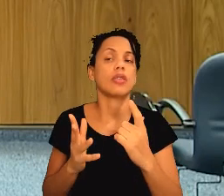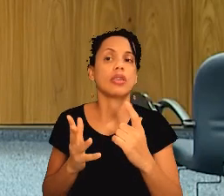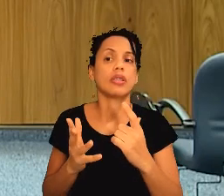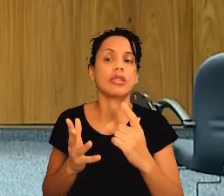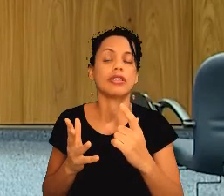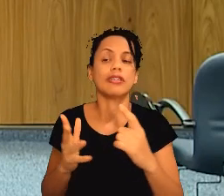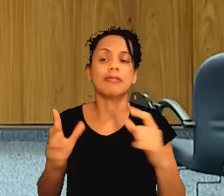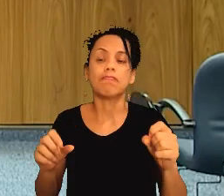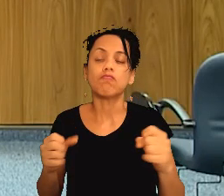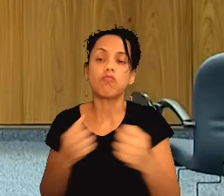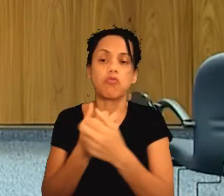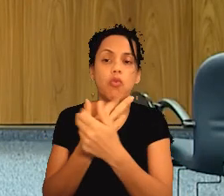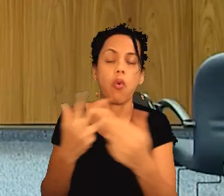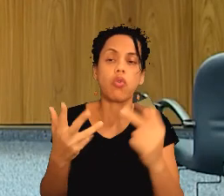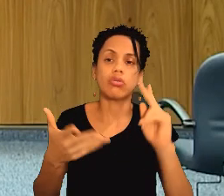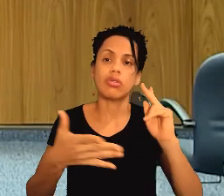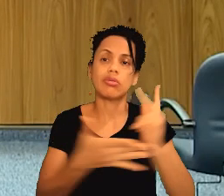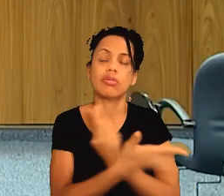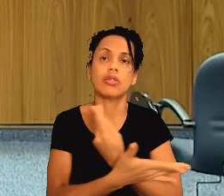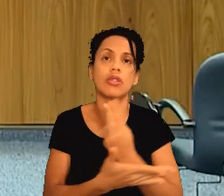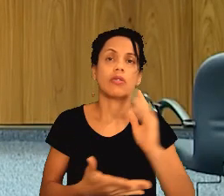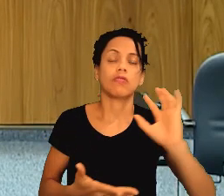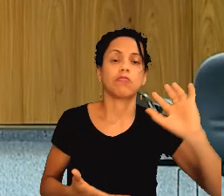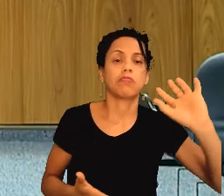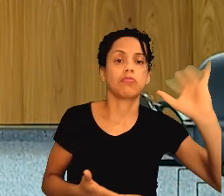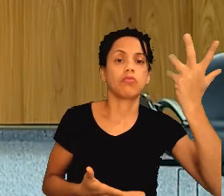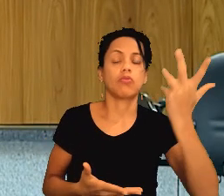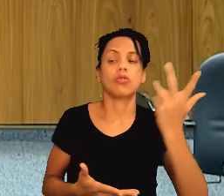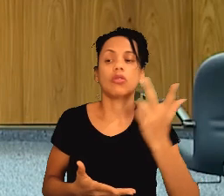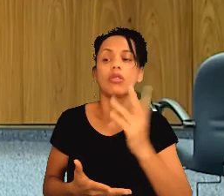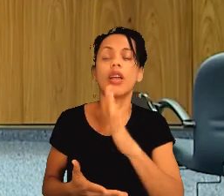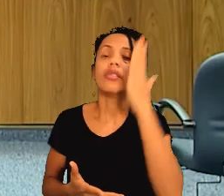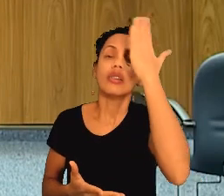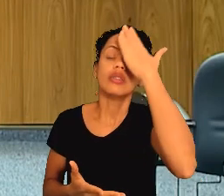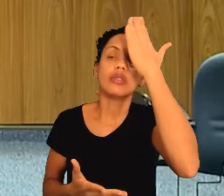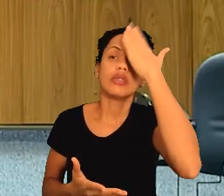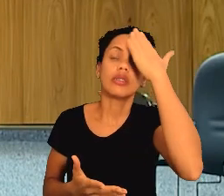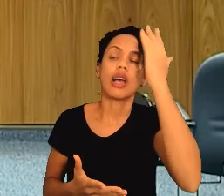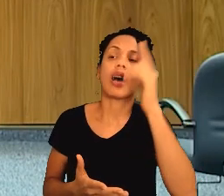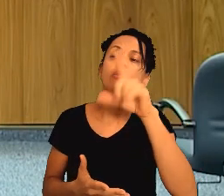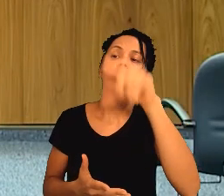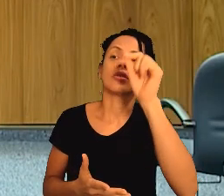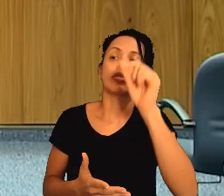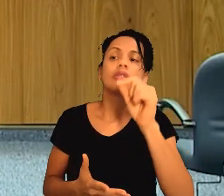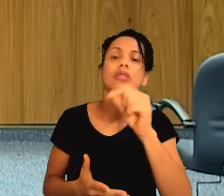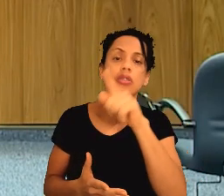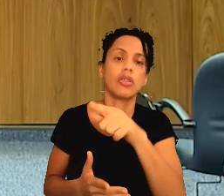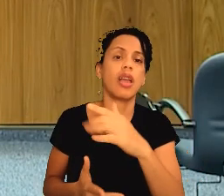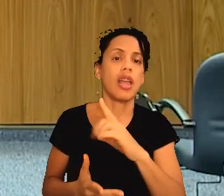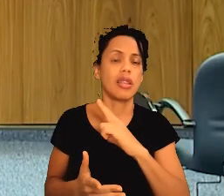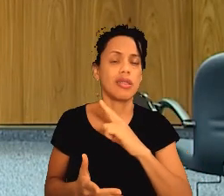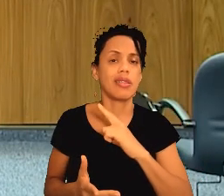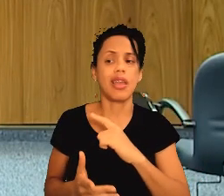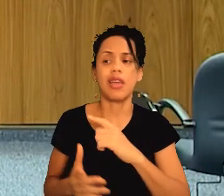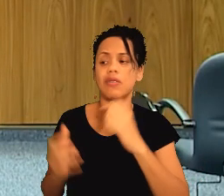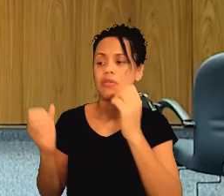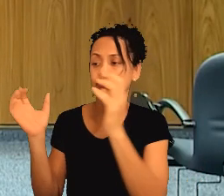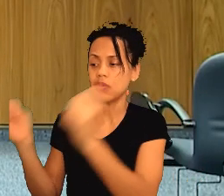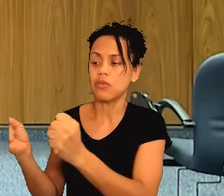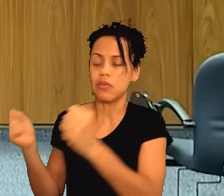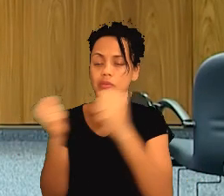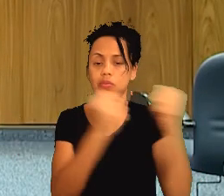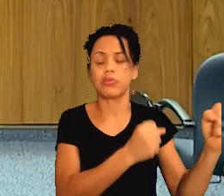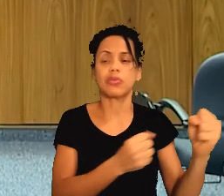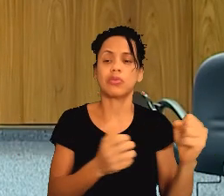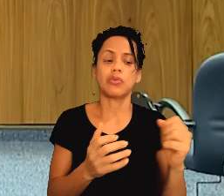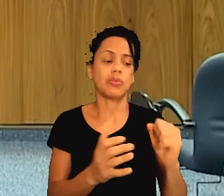mais dramáticas, em uma situação que já vem sendo, hoje, classificada como de genocídio. Né? A situação